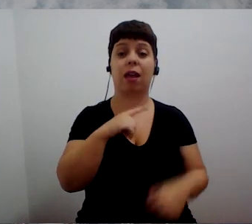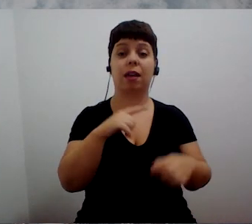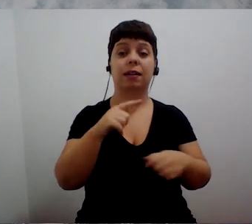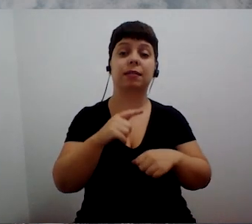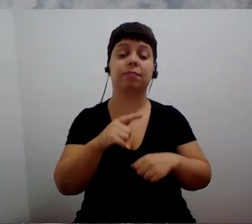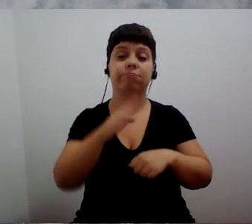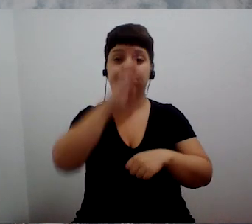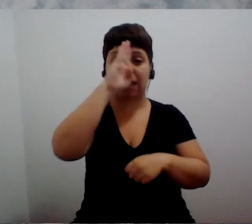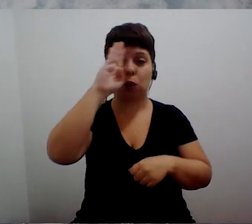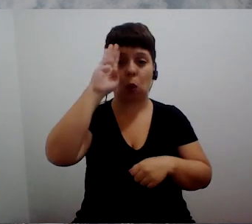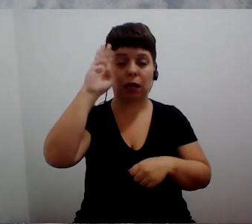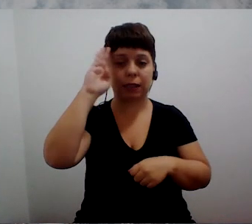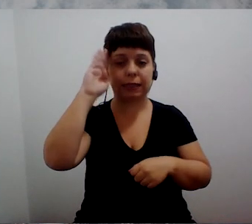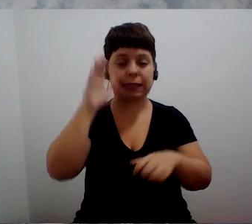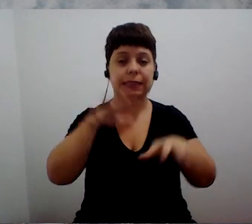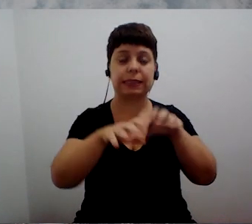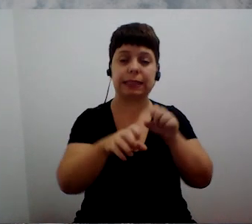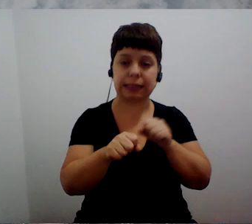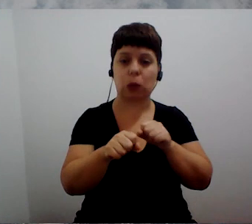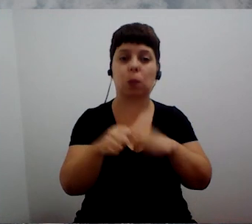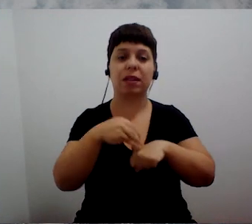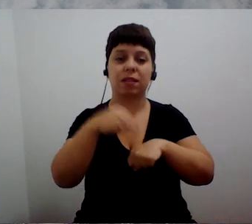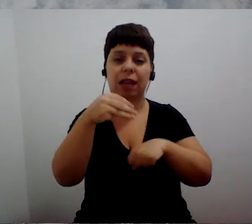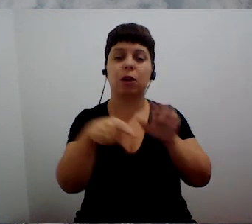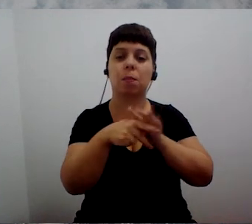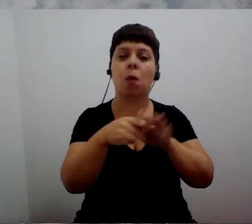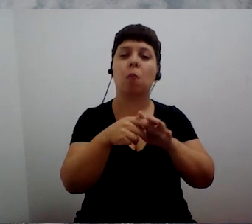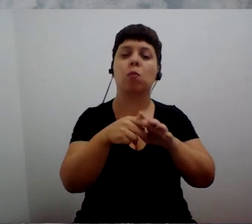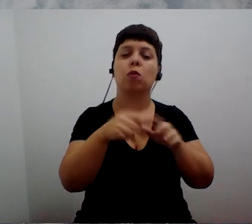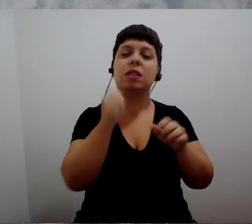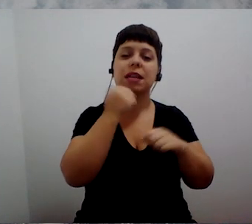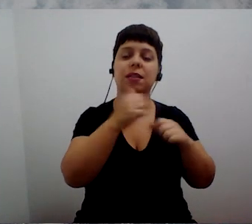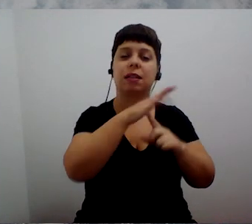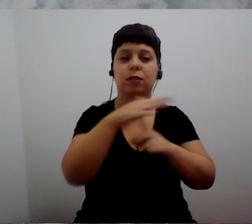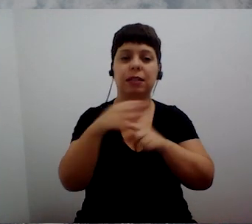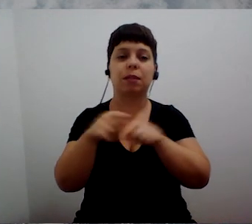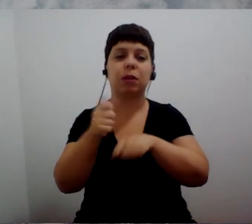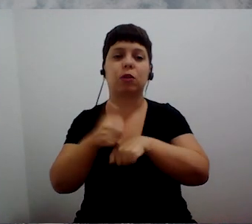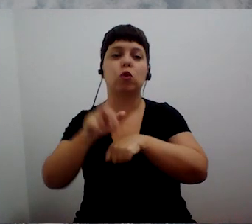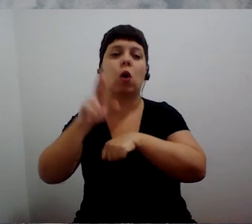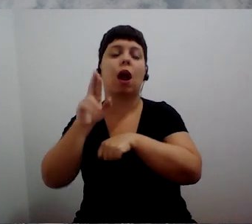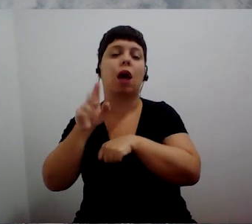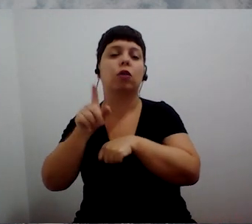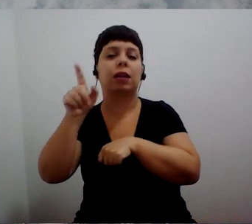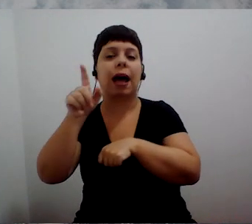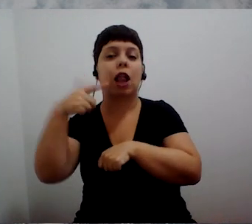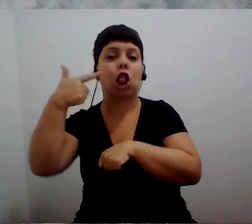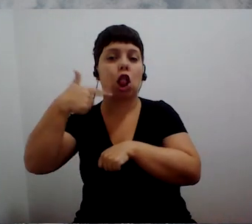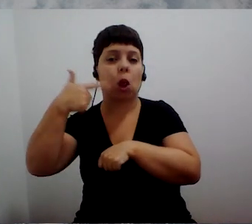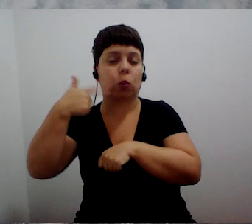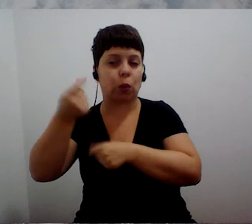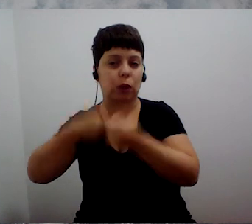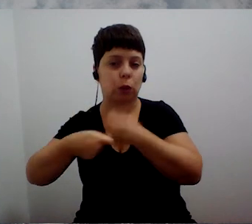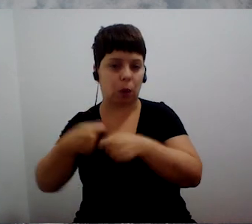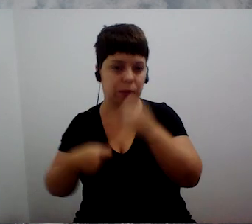Ciência Política pela Universidade de Brasília e mestrado em Políticas Públicas e Desenvolvimento pela London School of Economics. Foi diretora do Plano